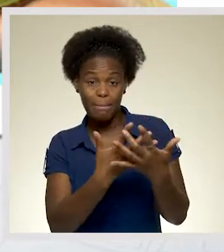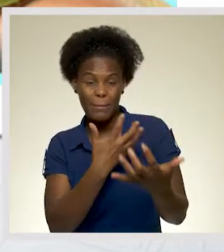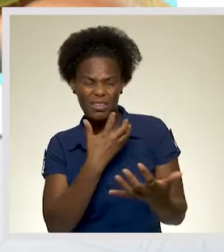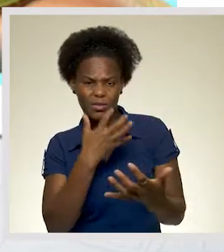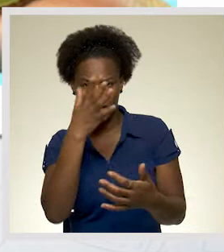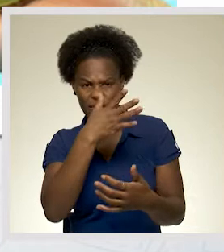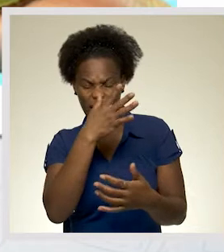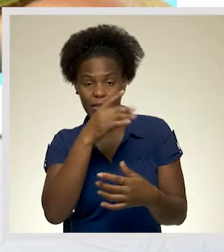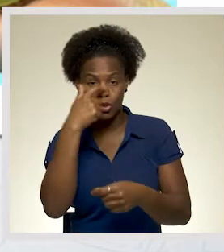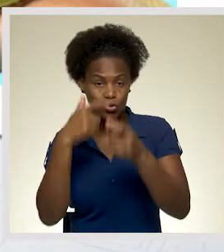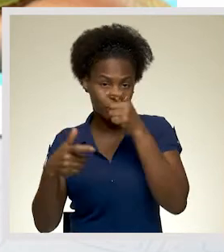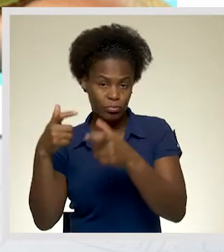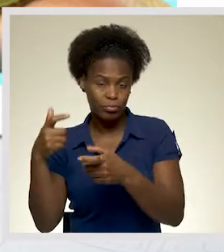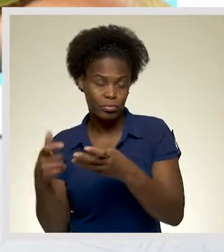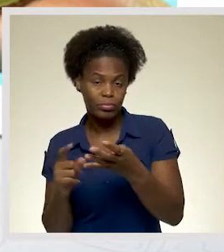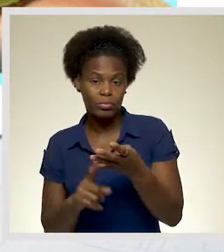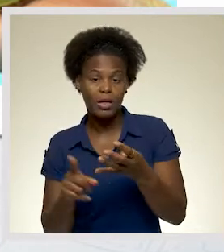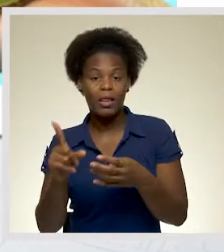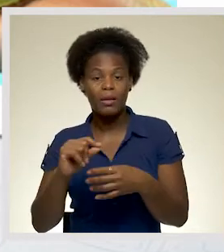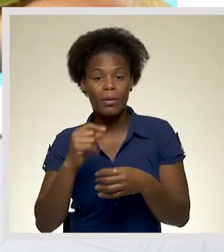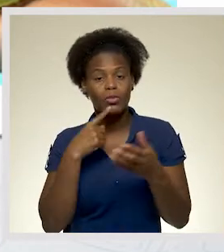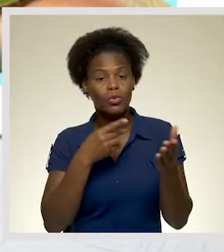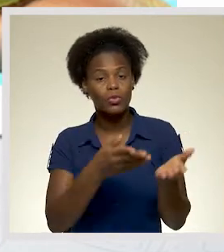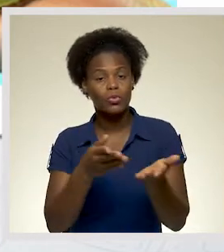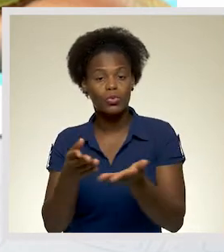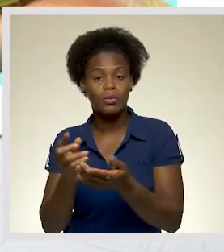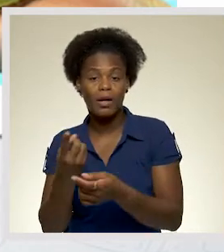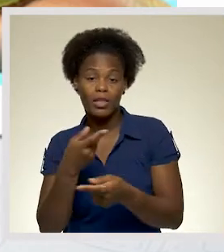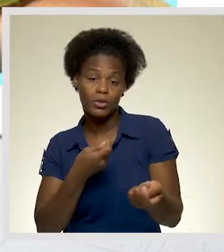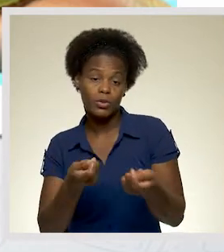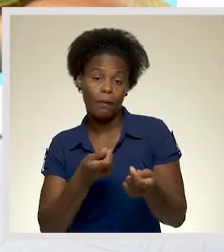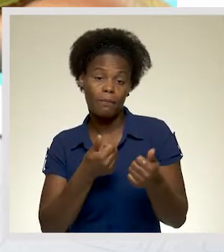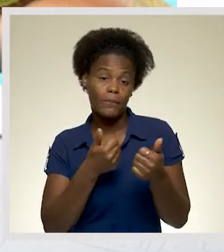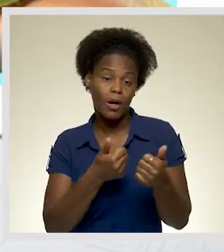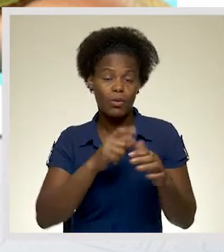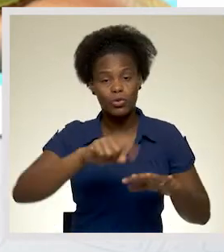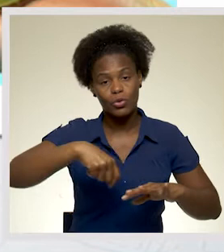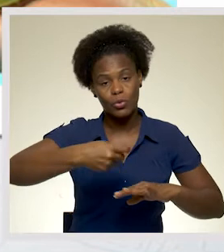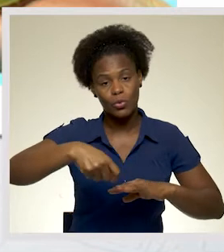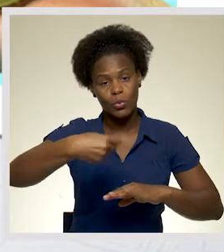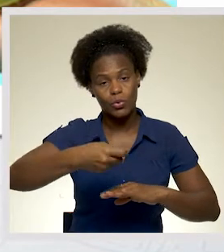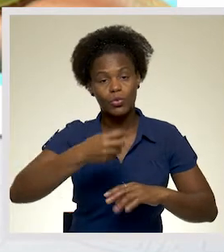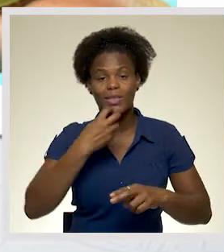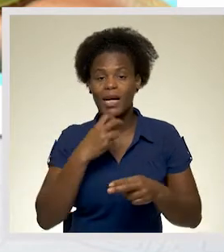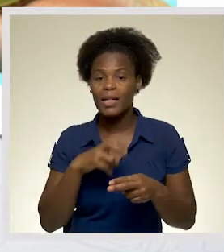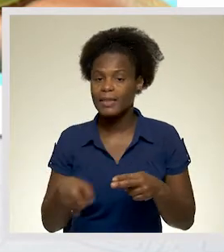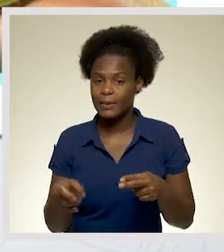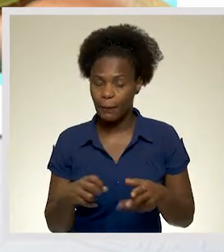das atividades humanas e na contribuição para uma boa gestão dos recursos